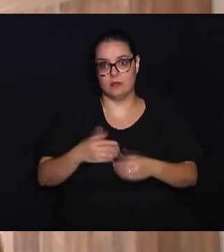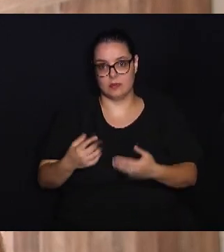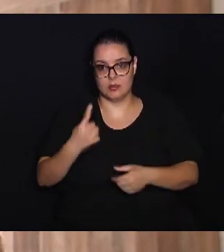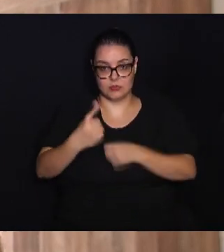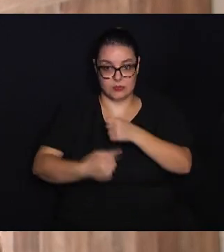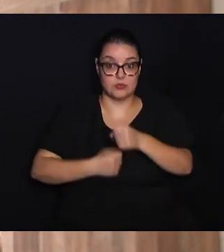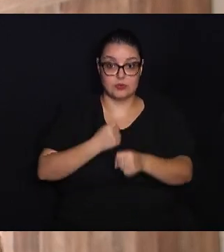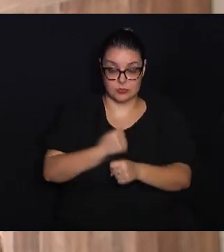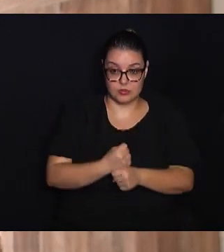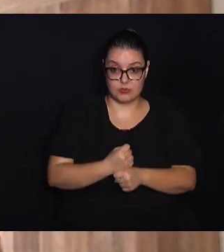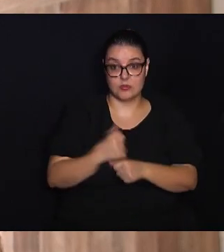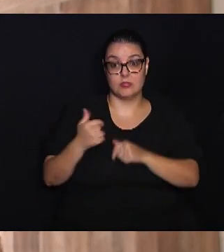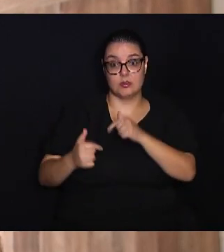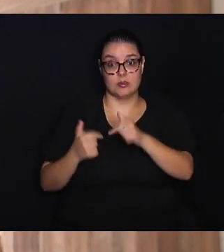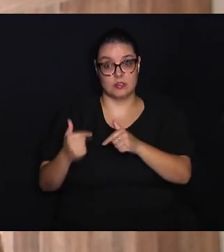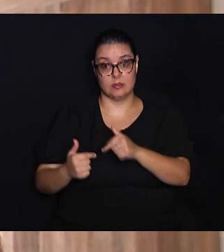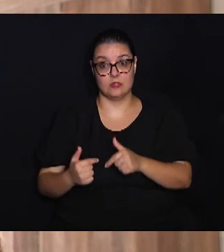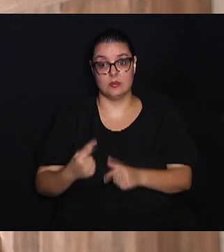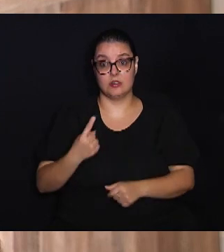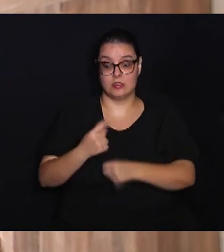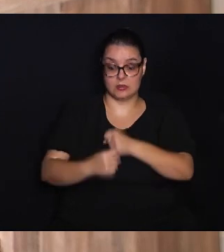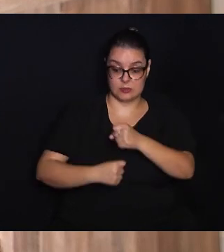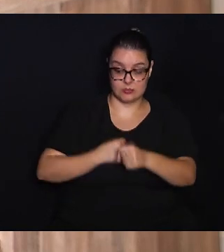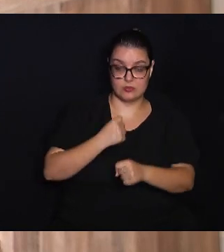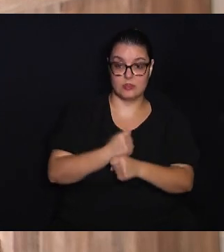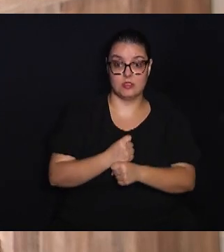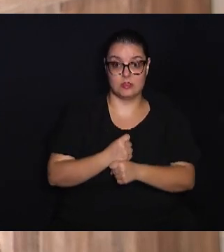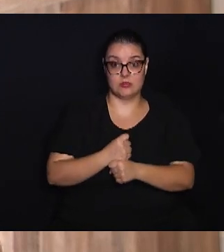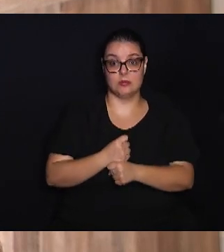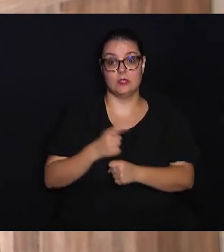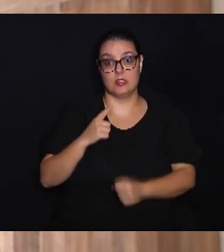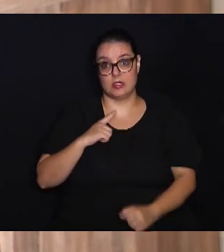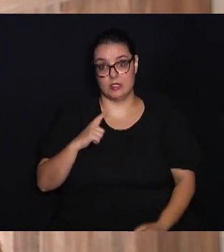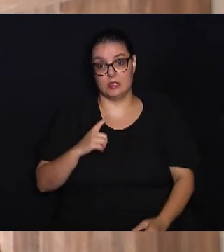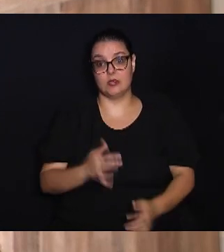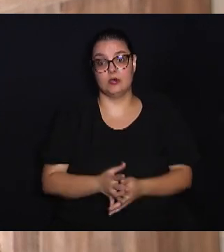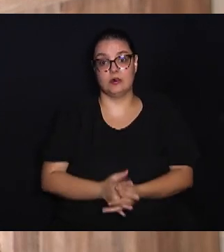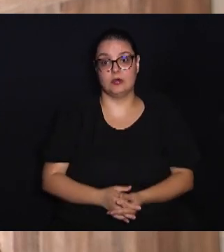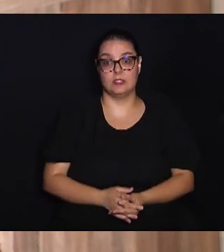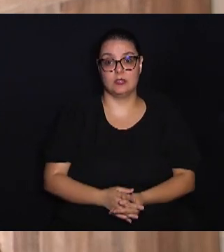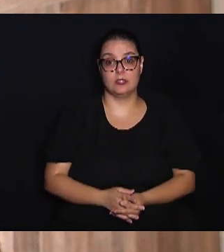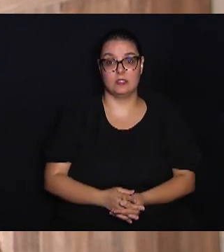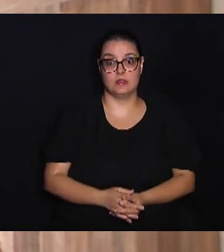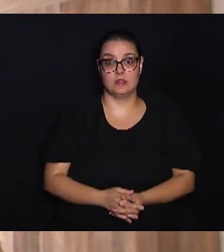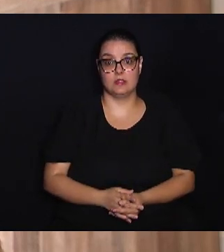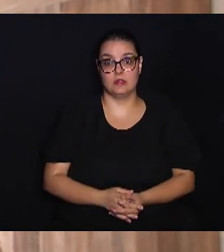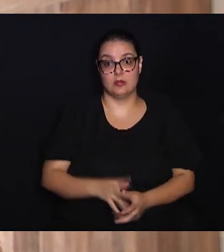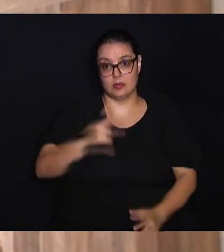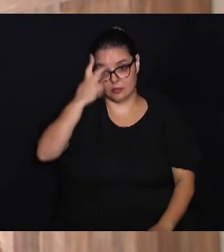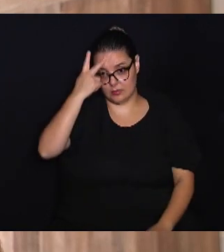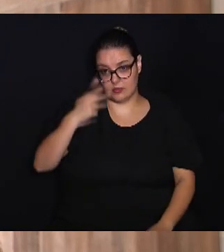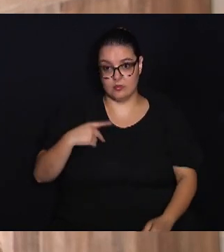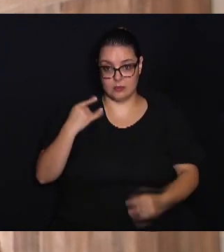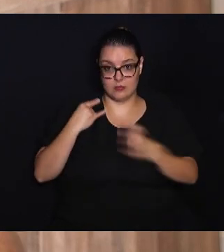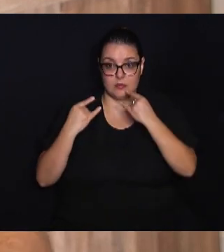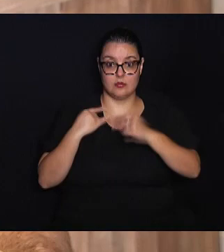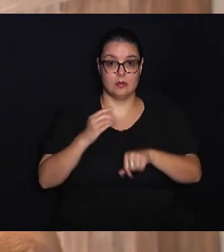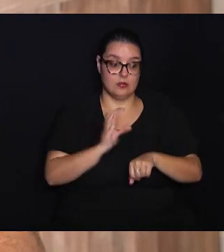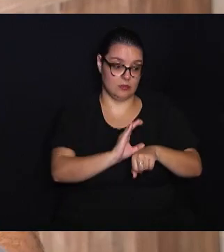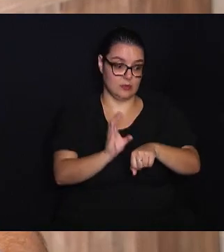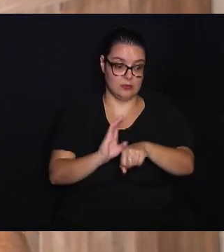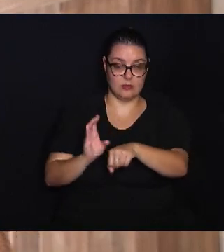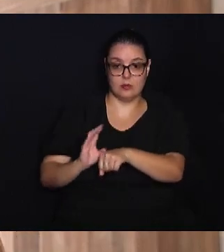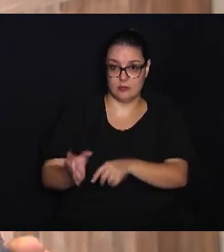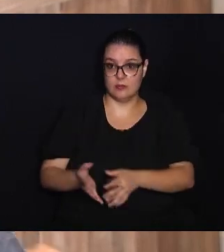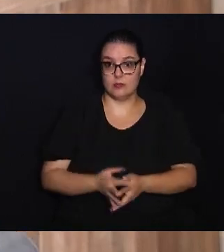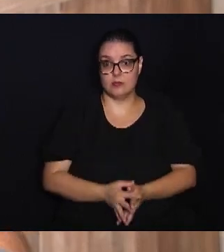período de um ano trabalhando e nesse um ano eu tive a eu mesmo demonstrei interesse fui at de